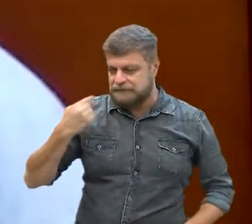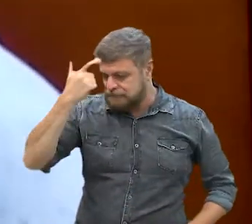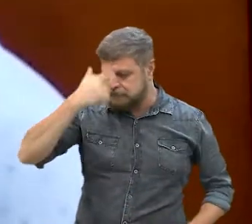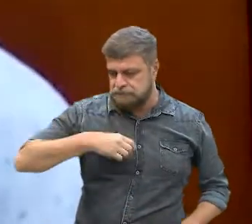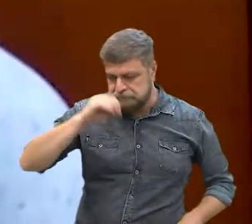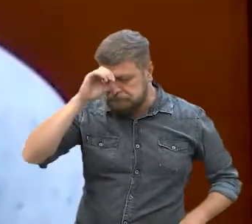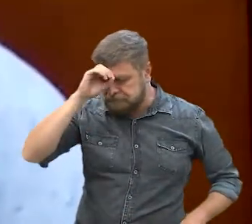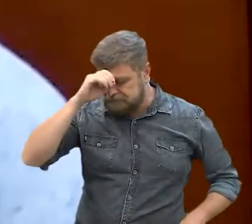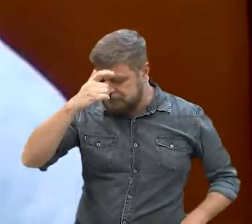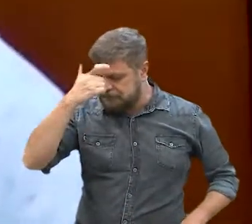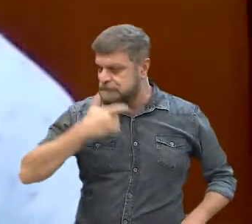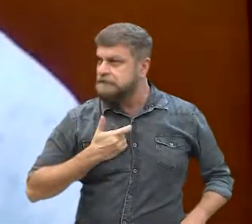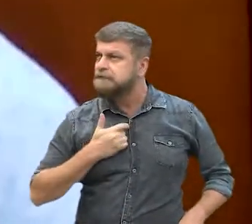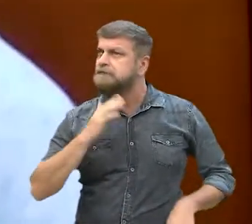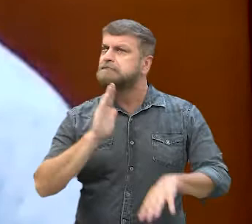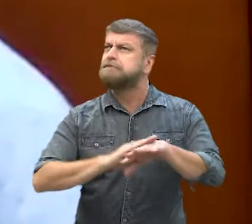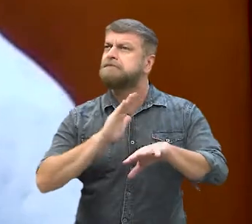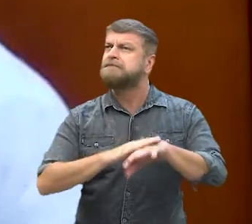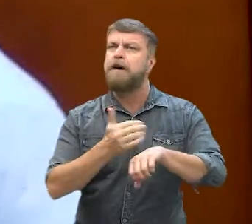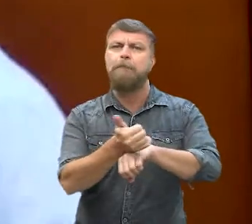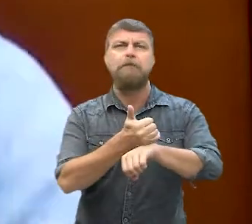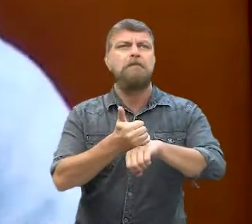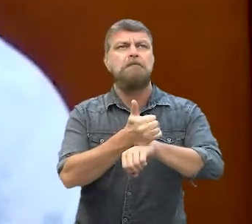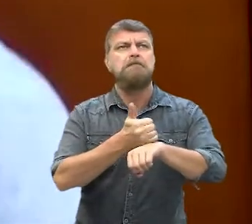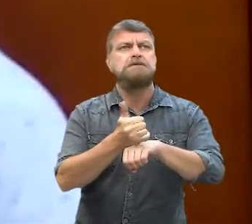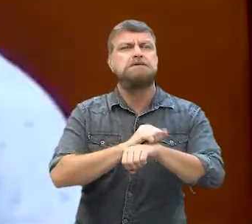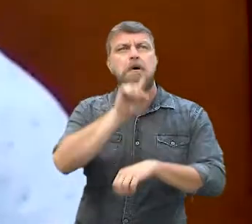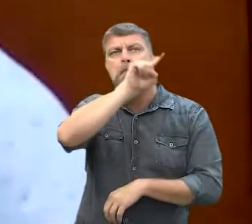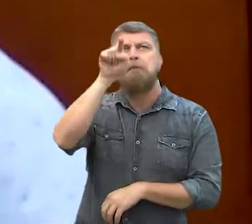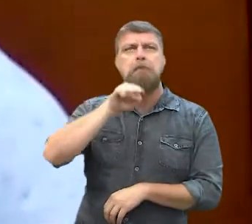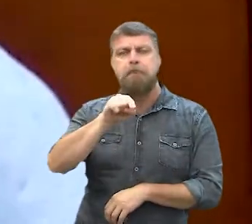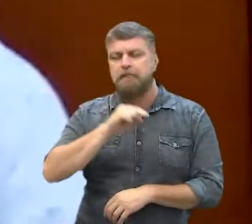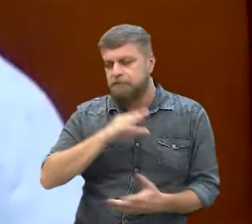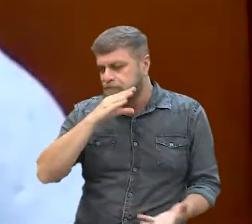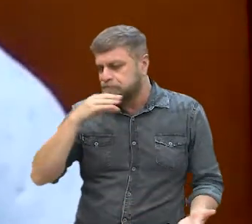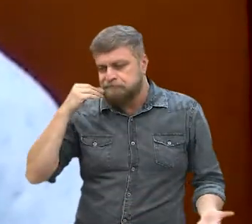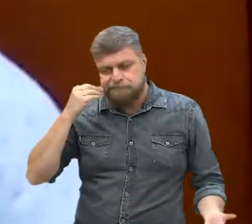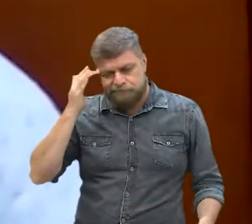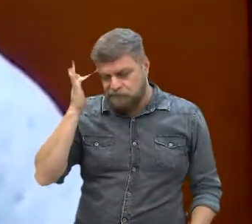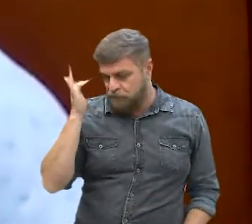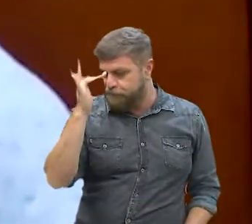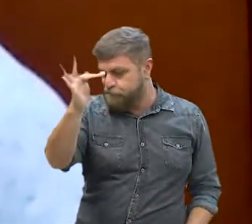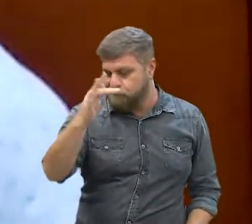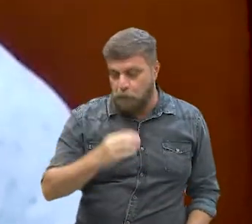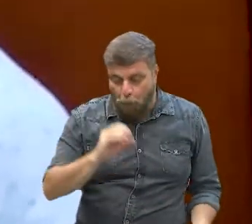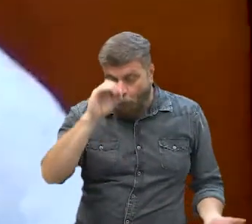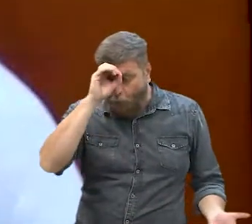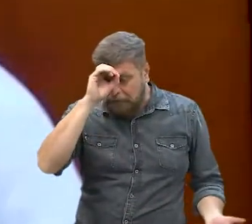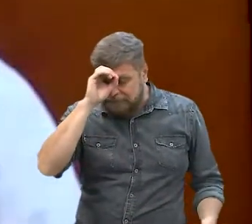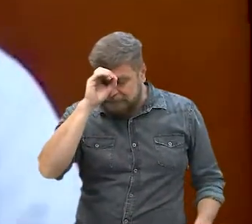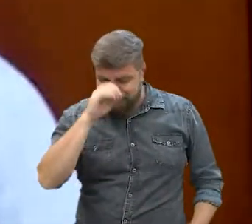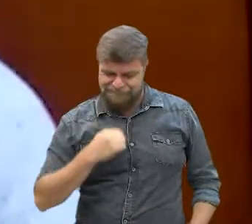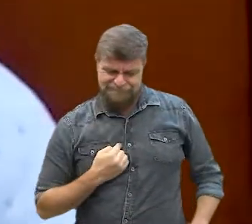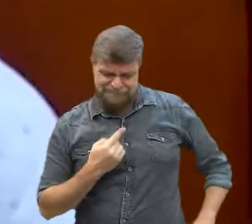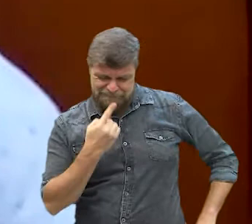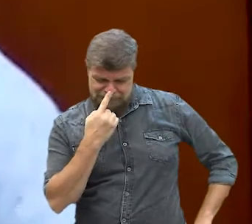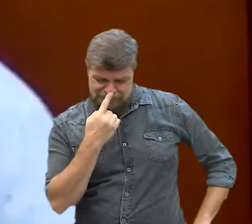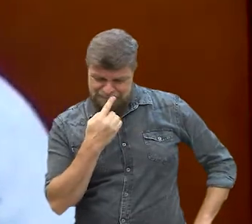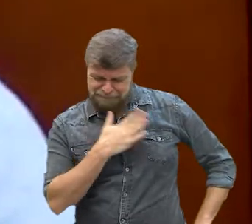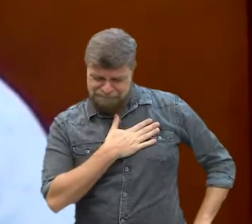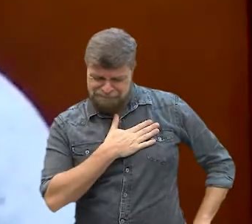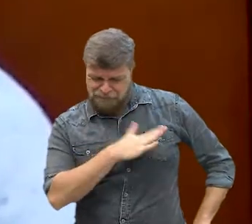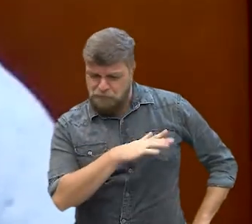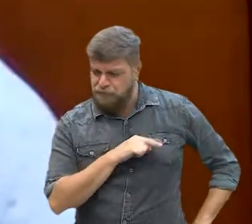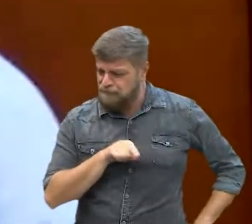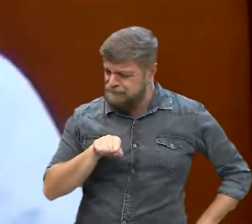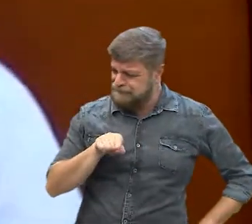muito bem o que eu ia fazer, né, a gente tem aquela confusão de adolescente, de querer saber o que vai fazer, às vezes não gosta do que fez na